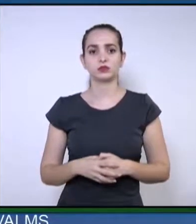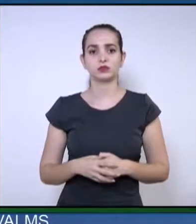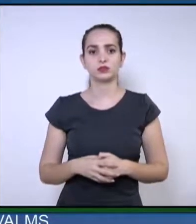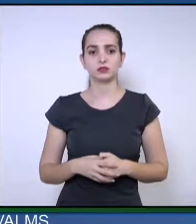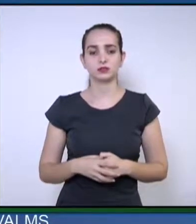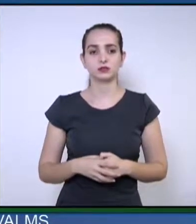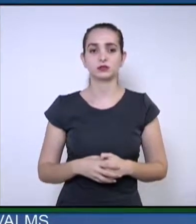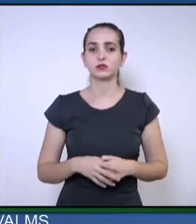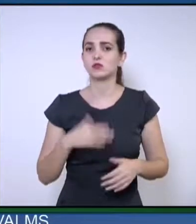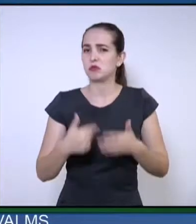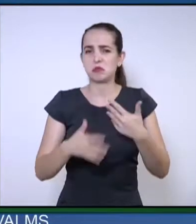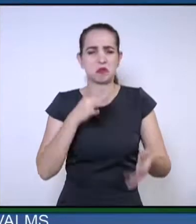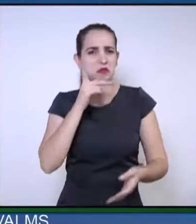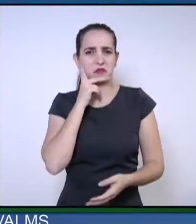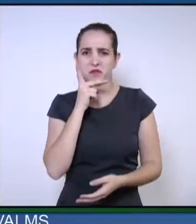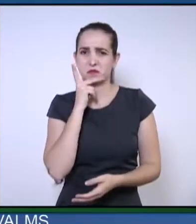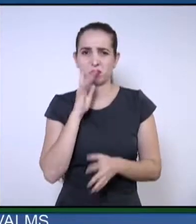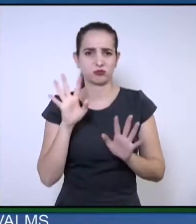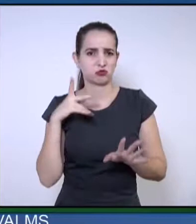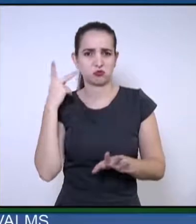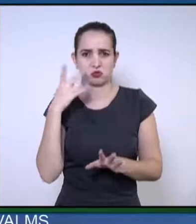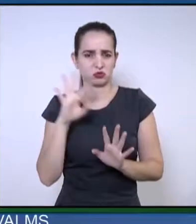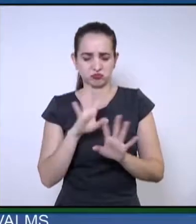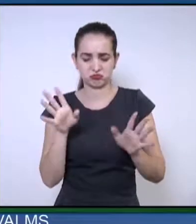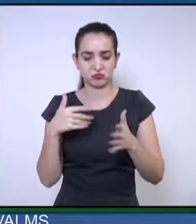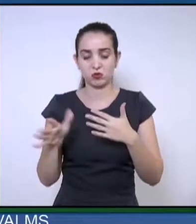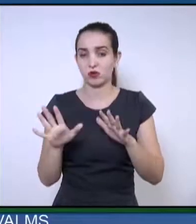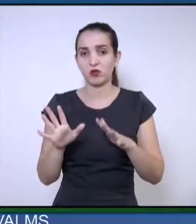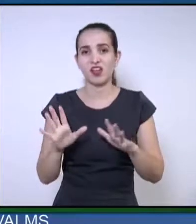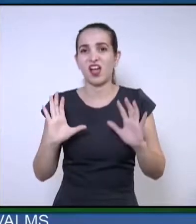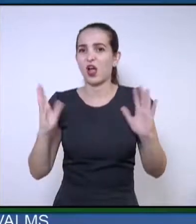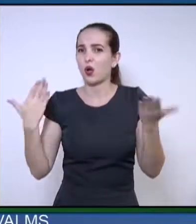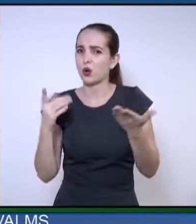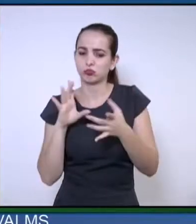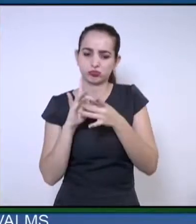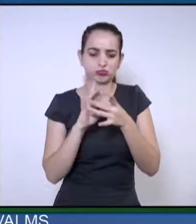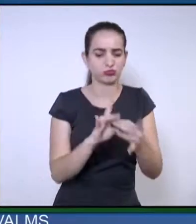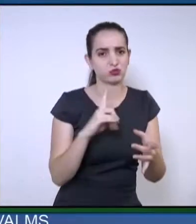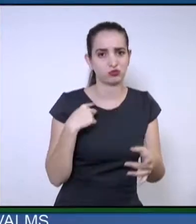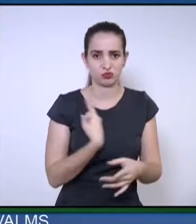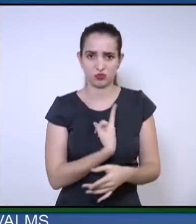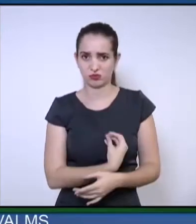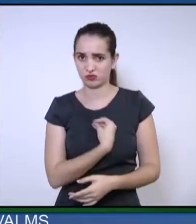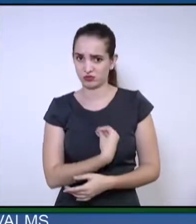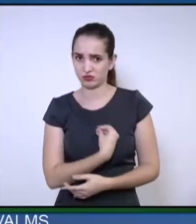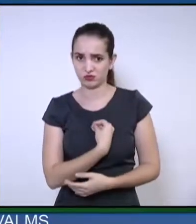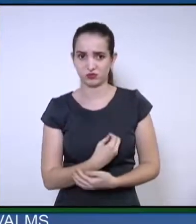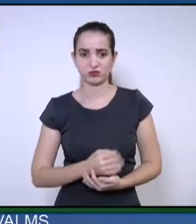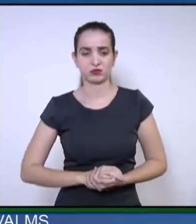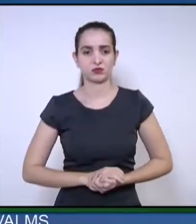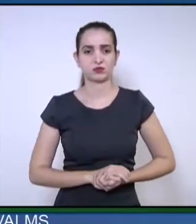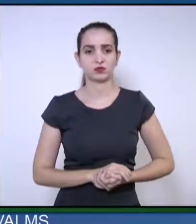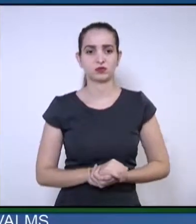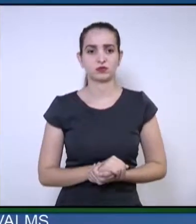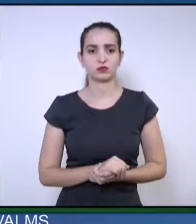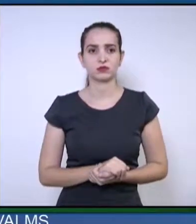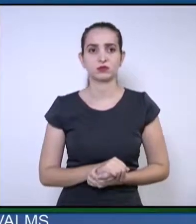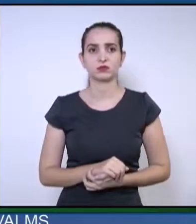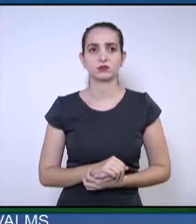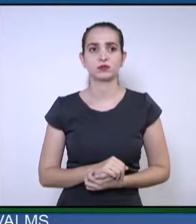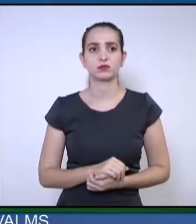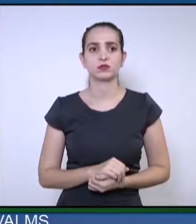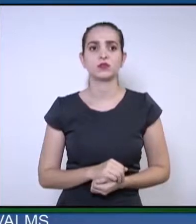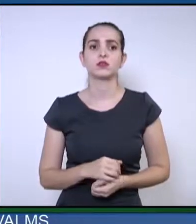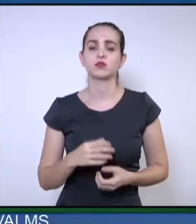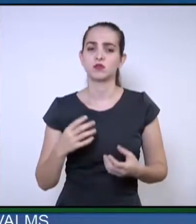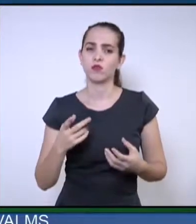político. Isso não se tem cabimento mais nos nossos dias. E Vossa Excelência disse com